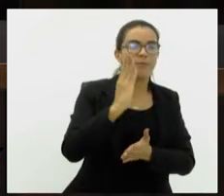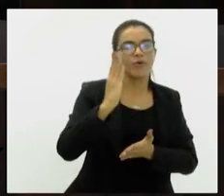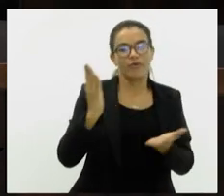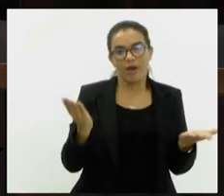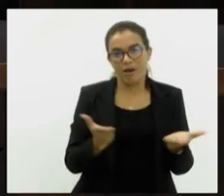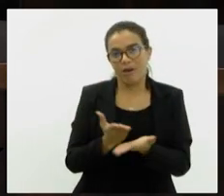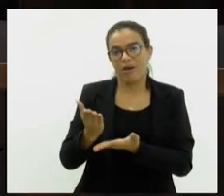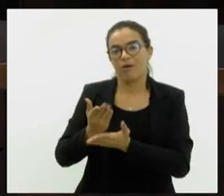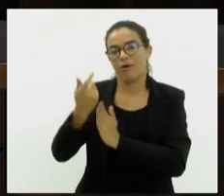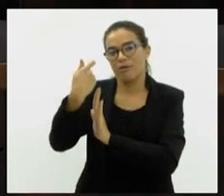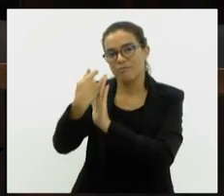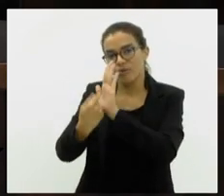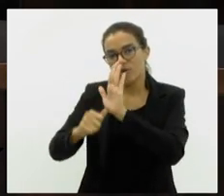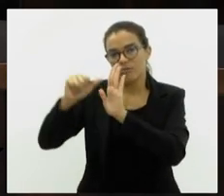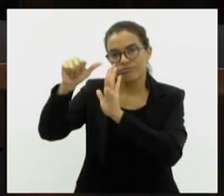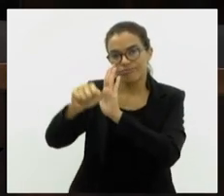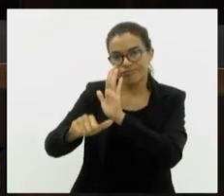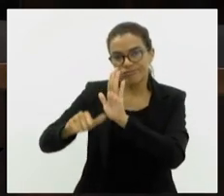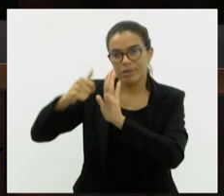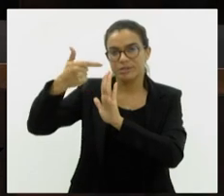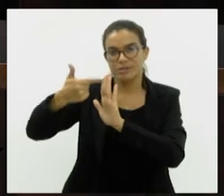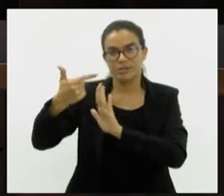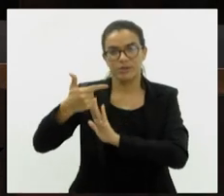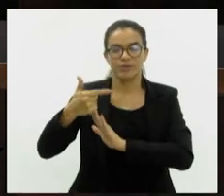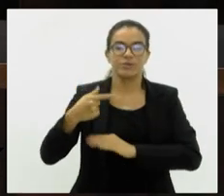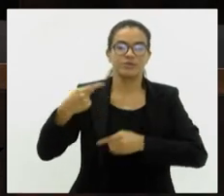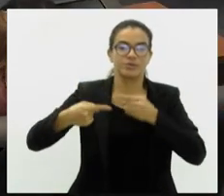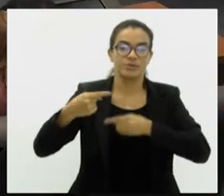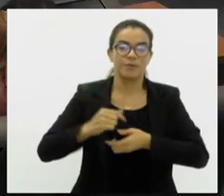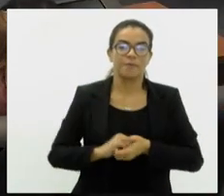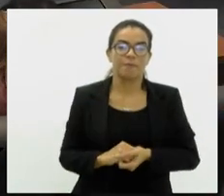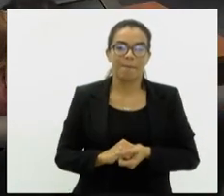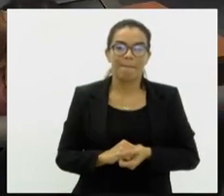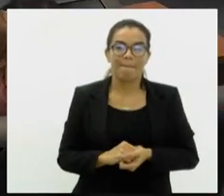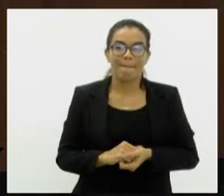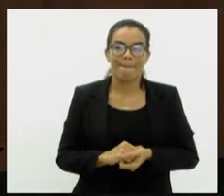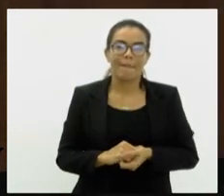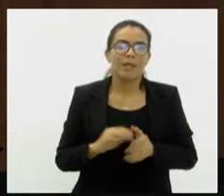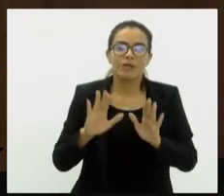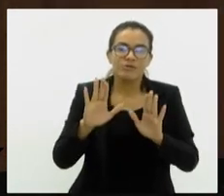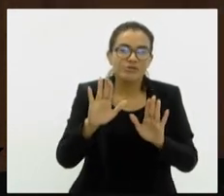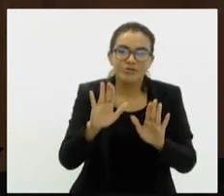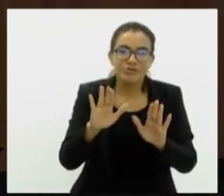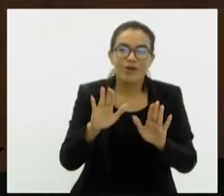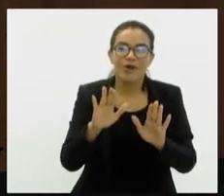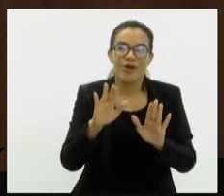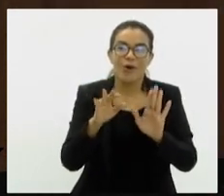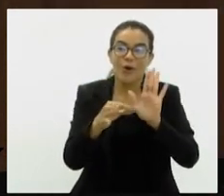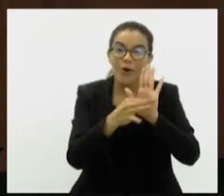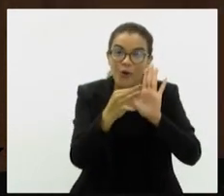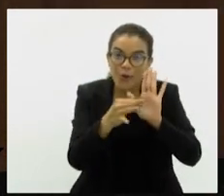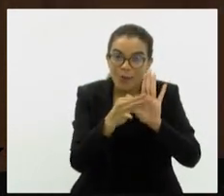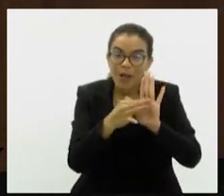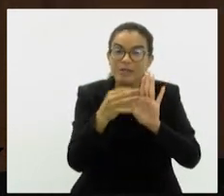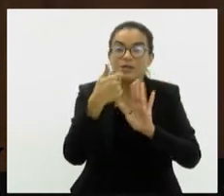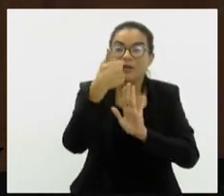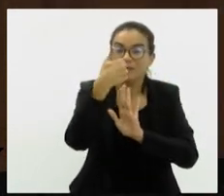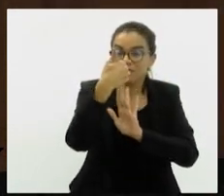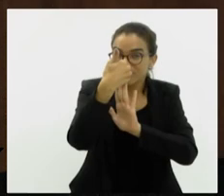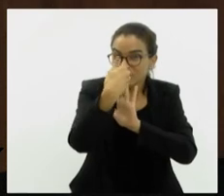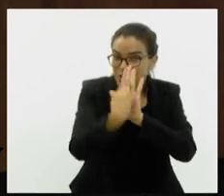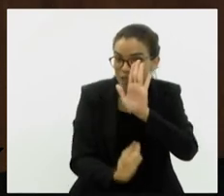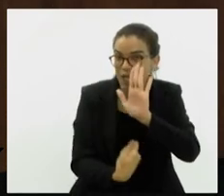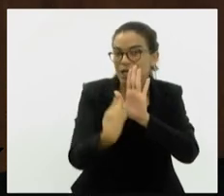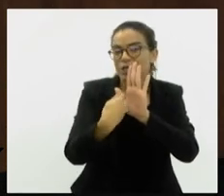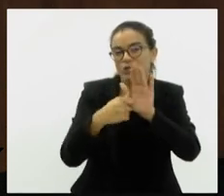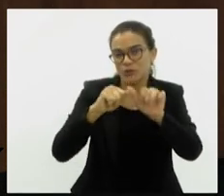Aprovado. Vai a redação do vencido para a segunda discussão. Só por excesso de zelo, o parecer concluindo por substitutivo, pedindo forma final